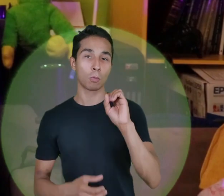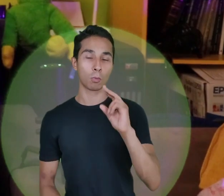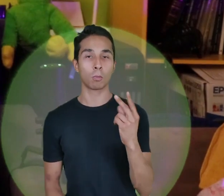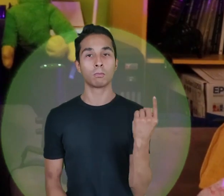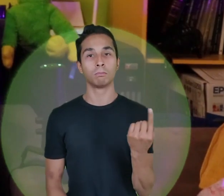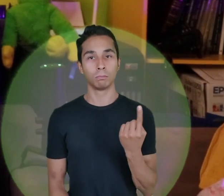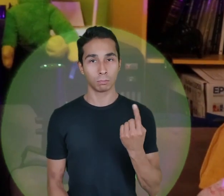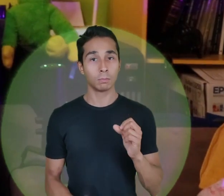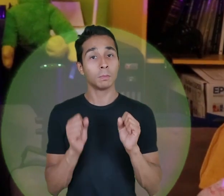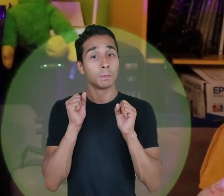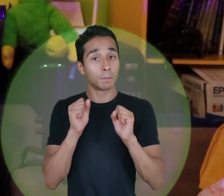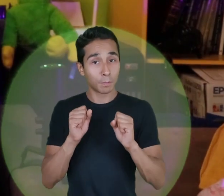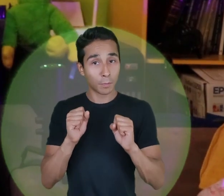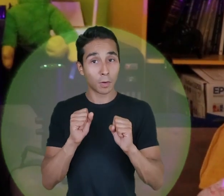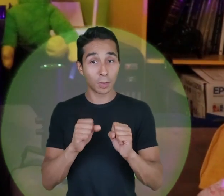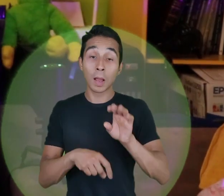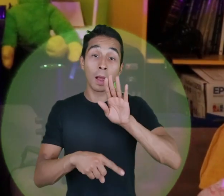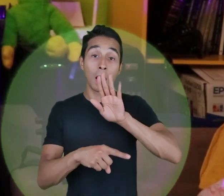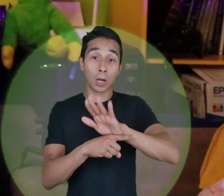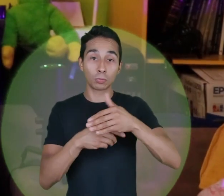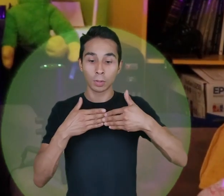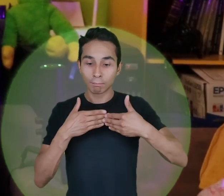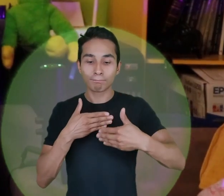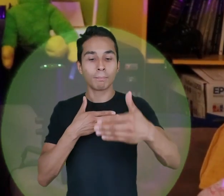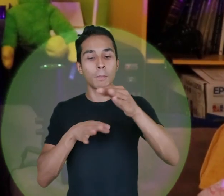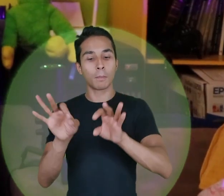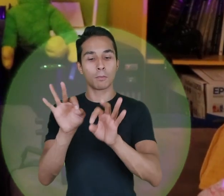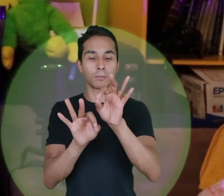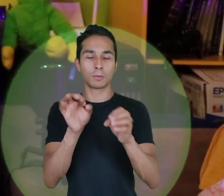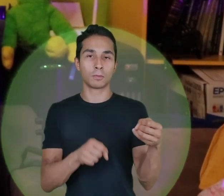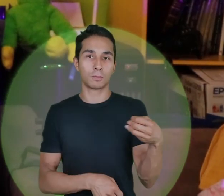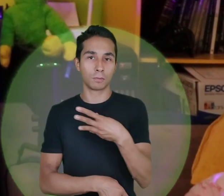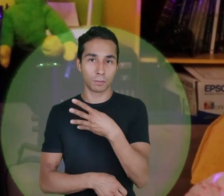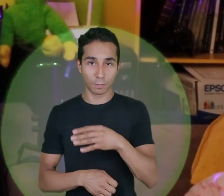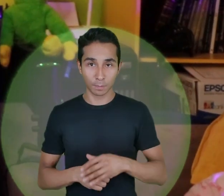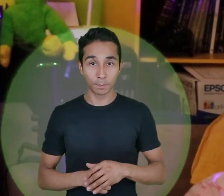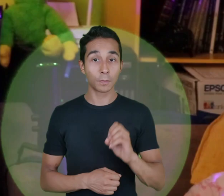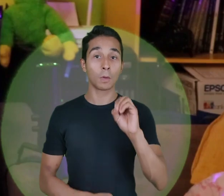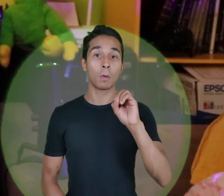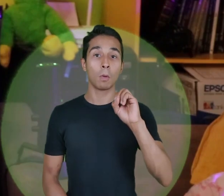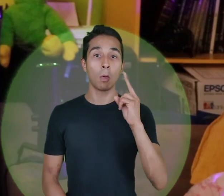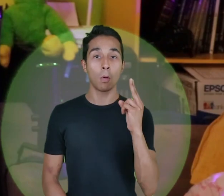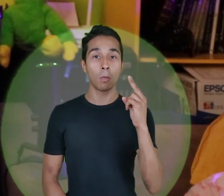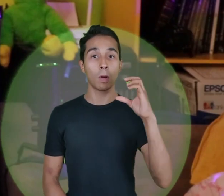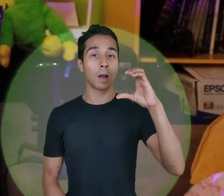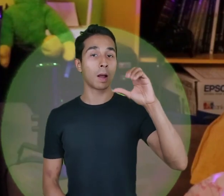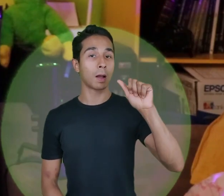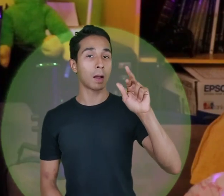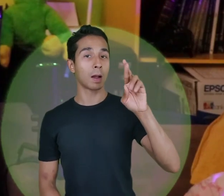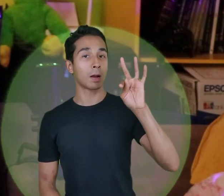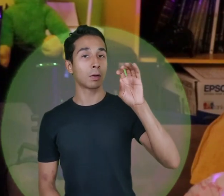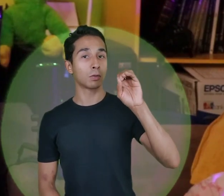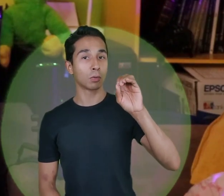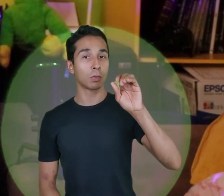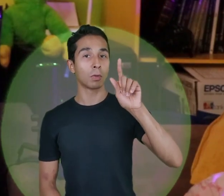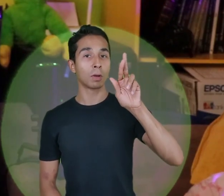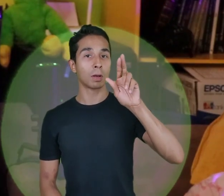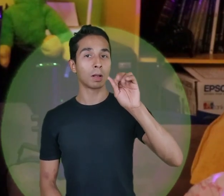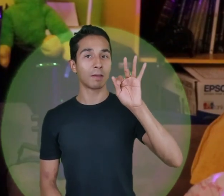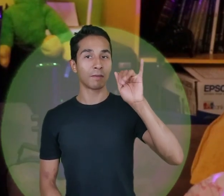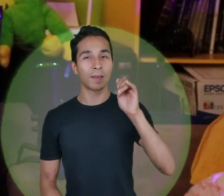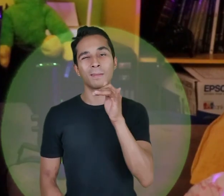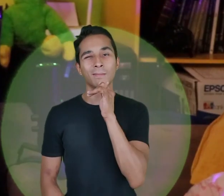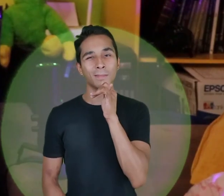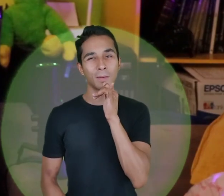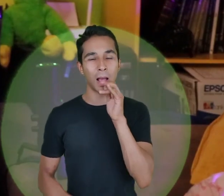grupo ou individualmente, como um ponto de partida, né, para cada novo projeto. Você pode fazer cartografias, né, que é pegar um